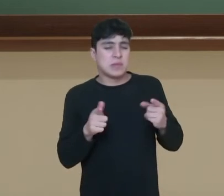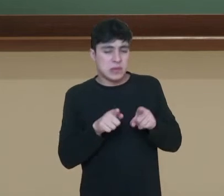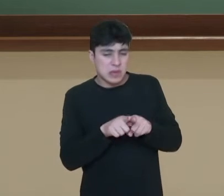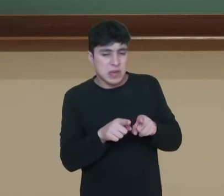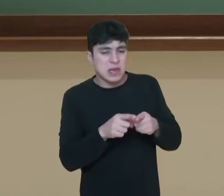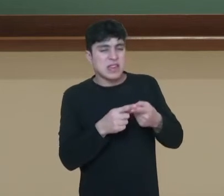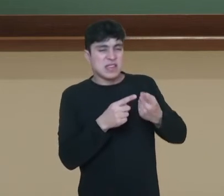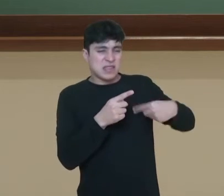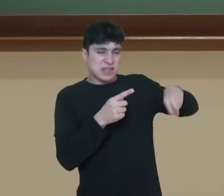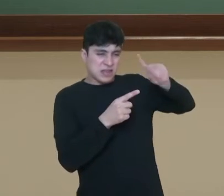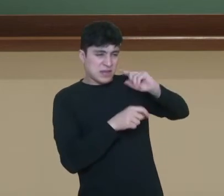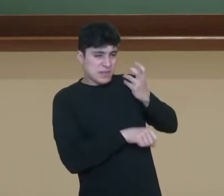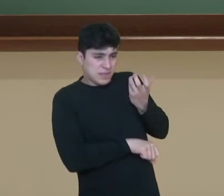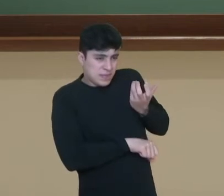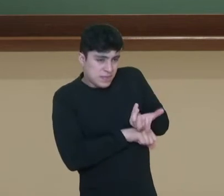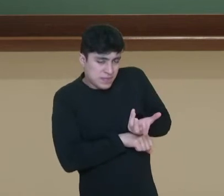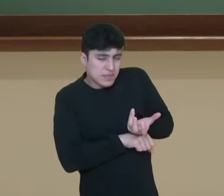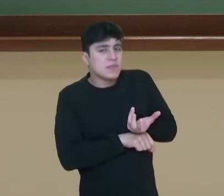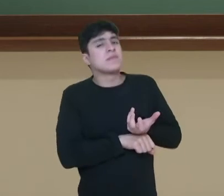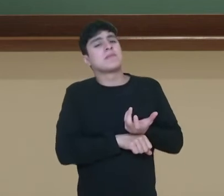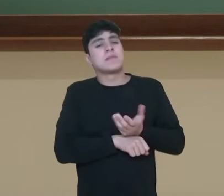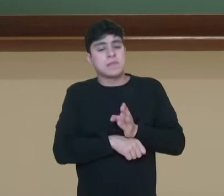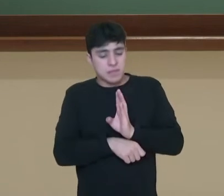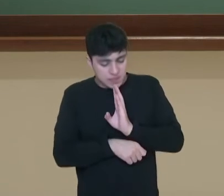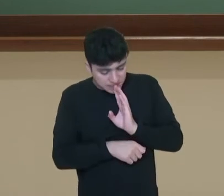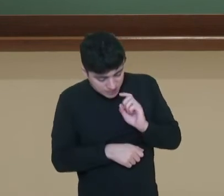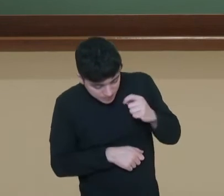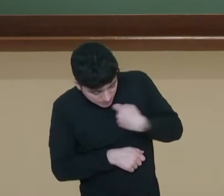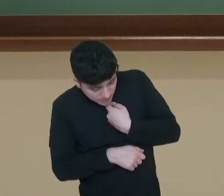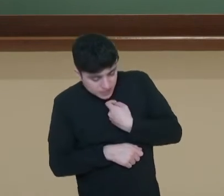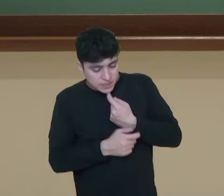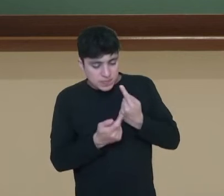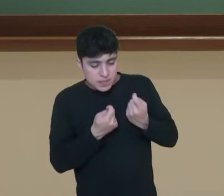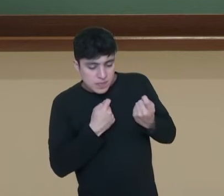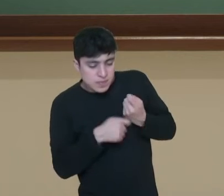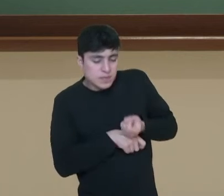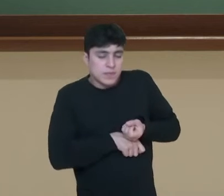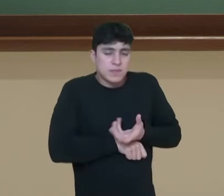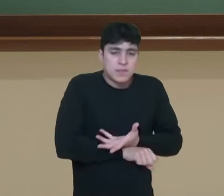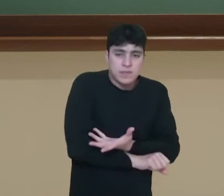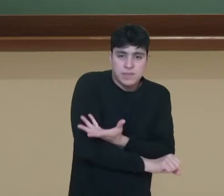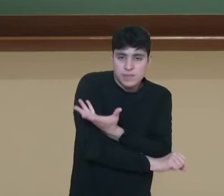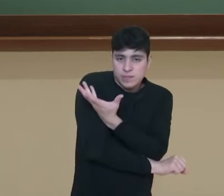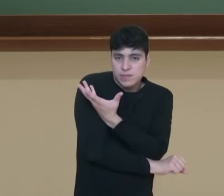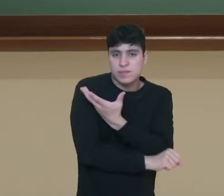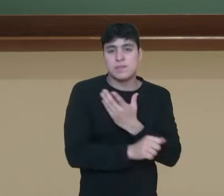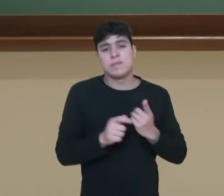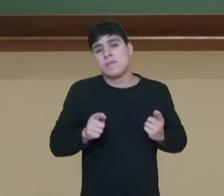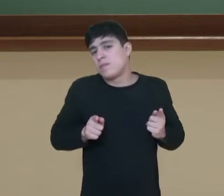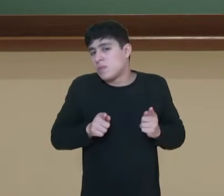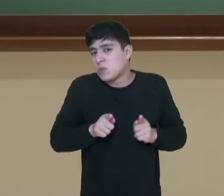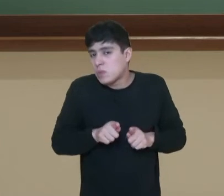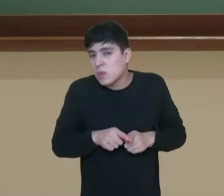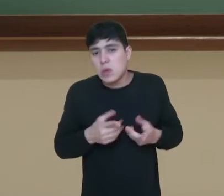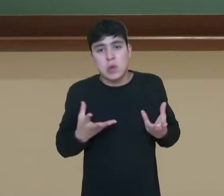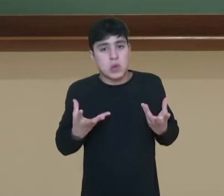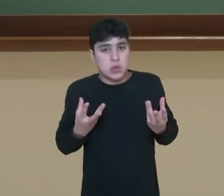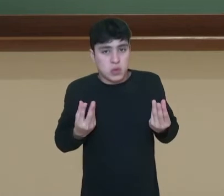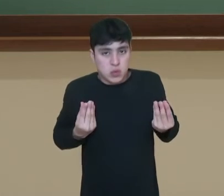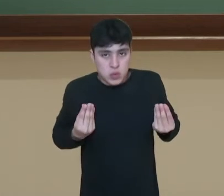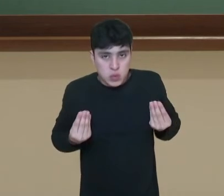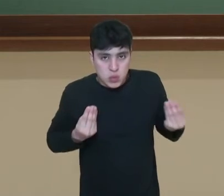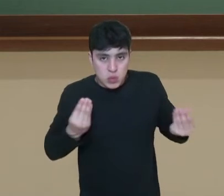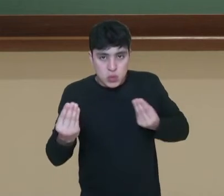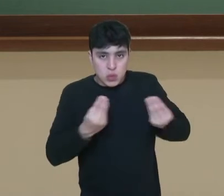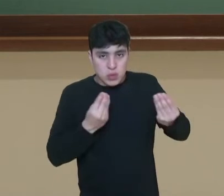fez aqui nessa disciplina de autoconhecimento, de gerenciar as emoções, né? Então, como que a gente vai reconhecer os